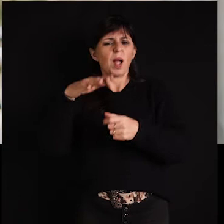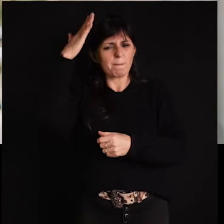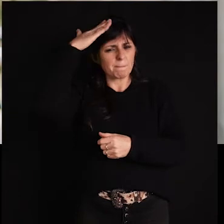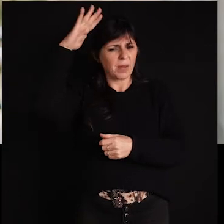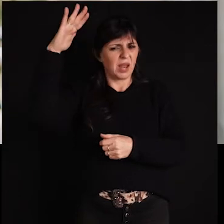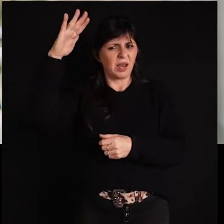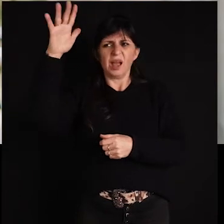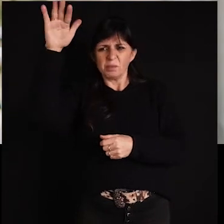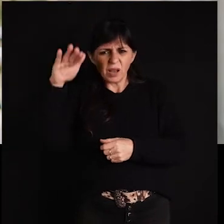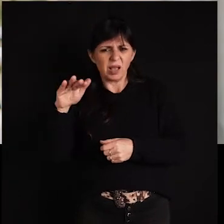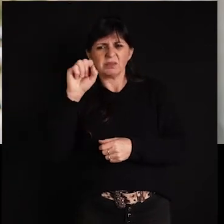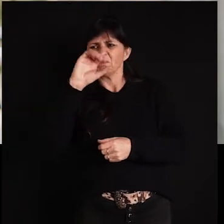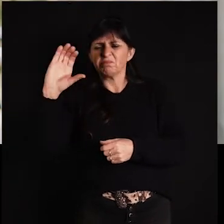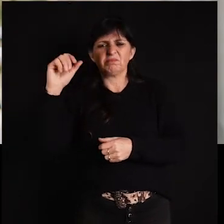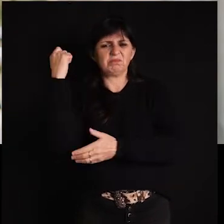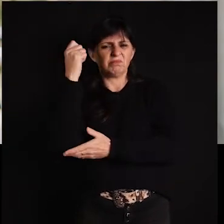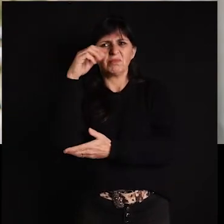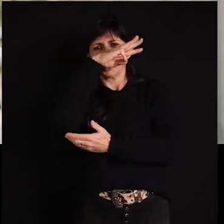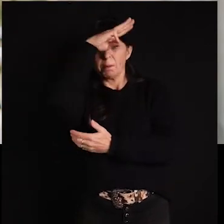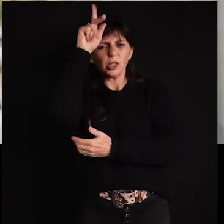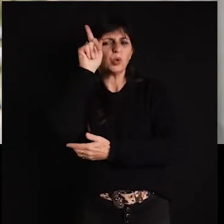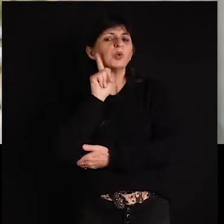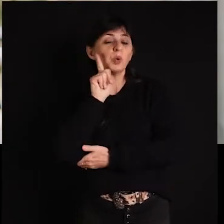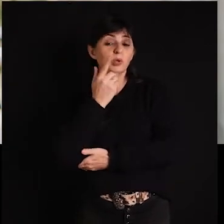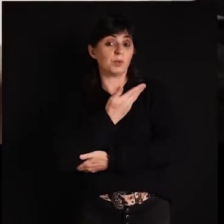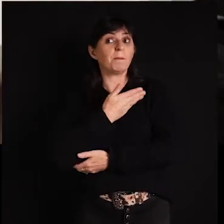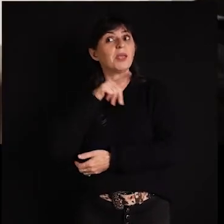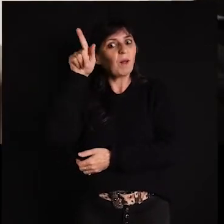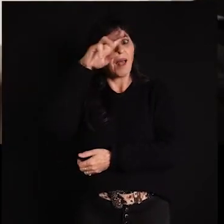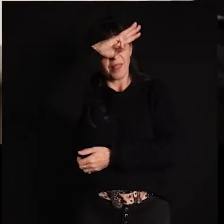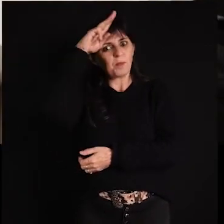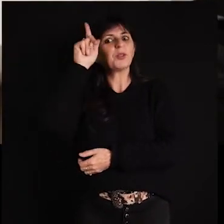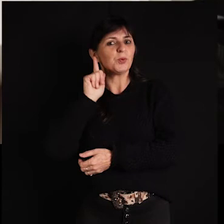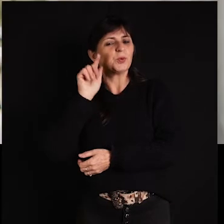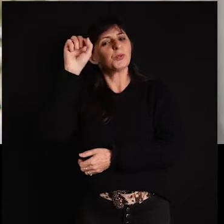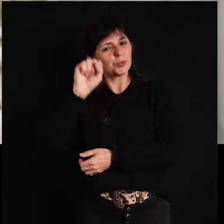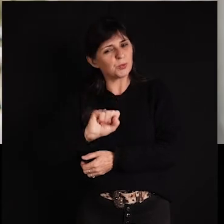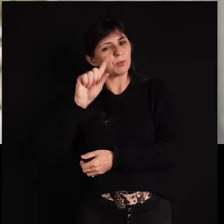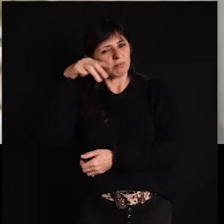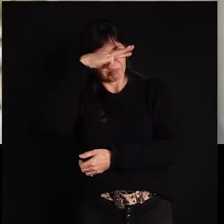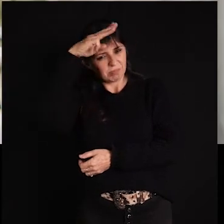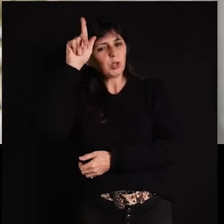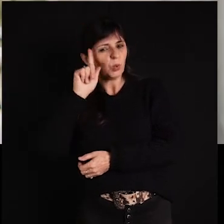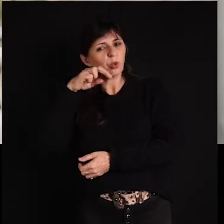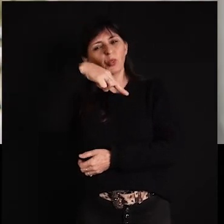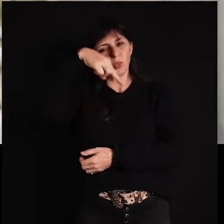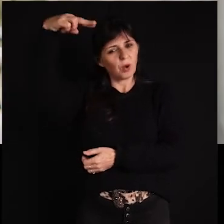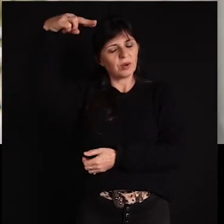para baixo, a gente vai seguido às vezes para o Mato Grosso, nossos amigos do Mato Grosso, os dois Mato Grosso, Mato Grosso do Sul e do